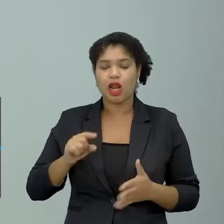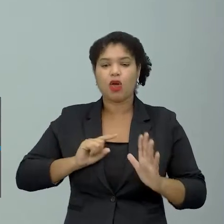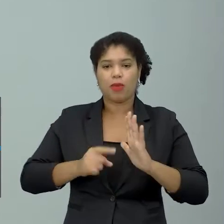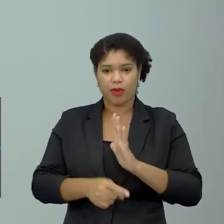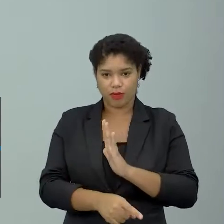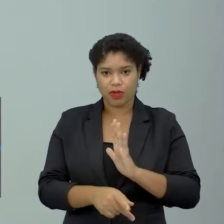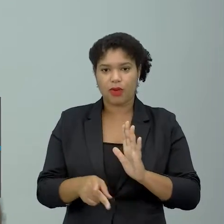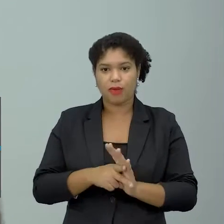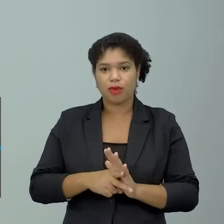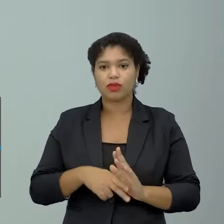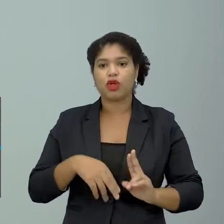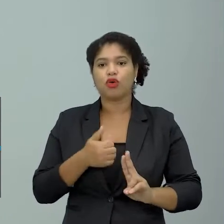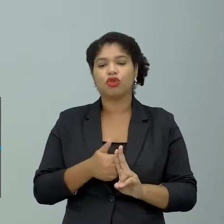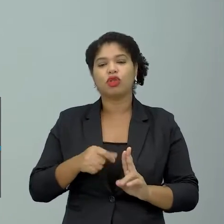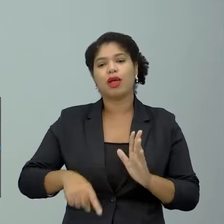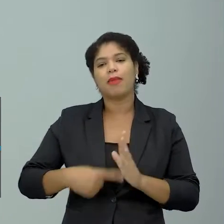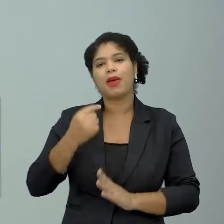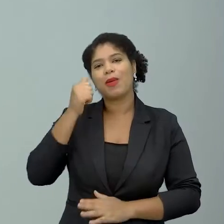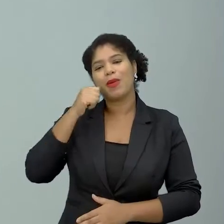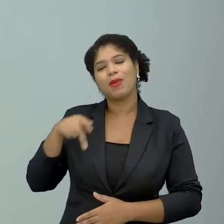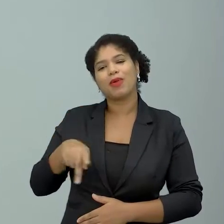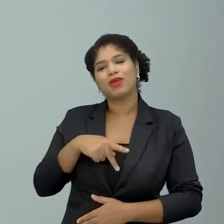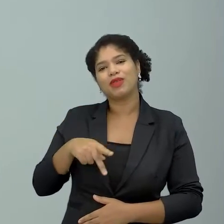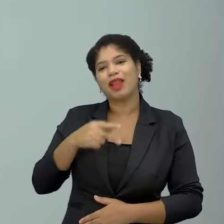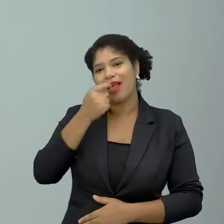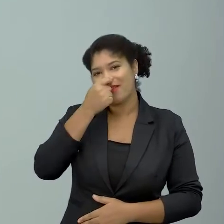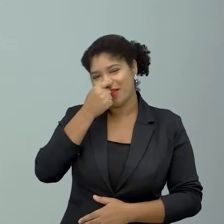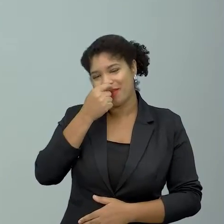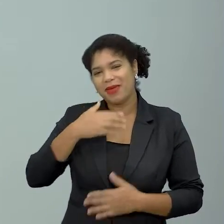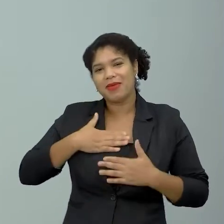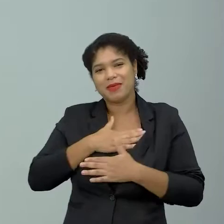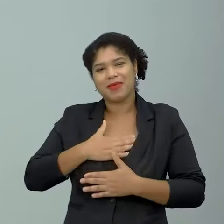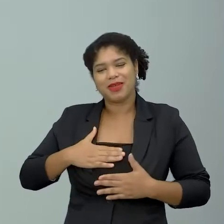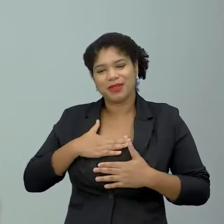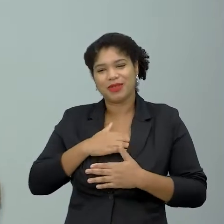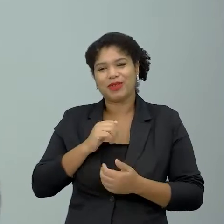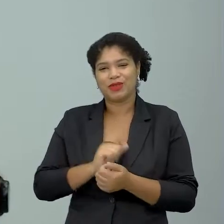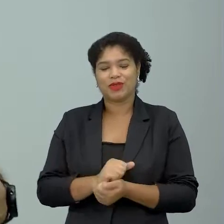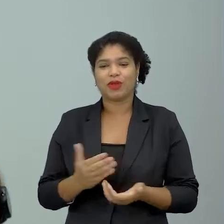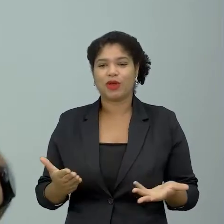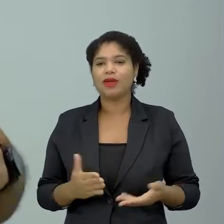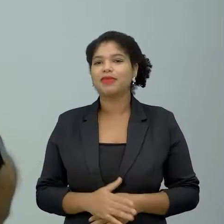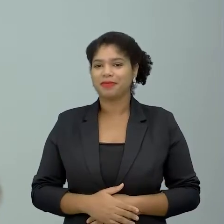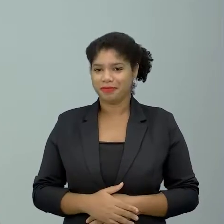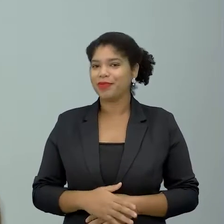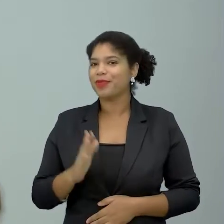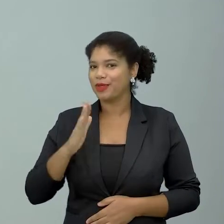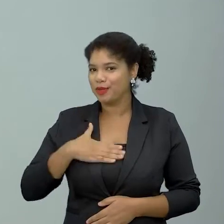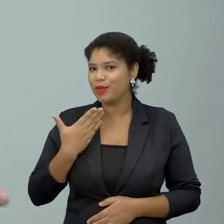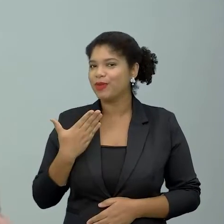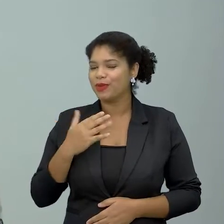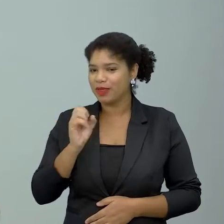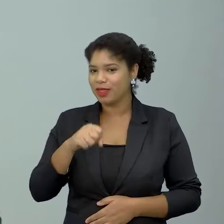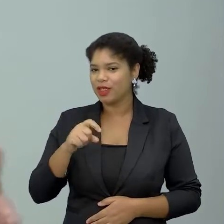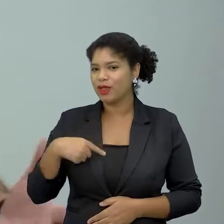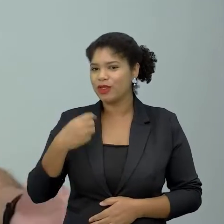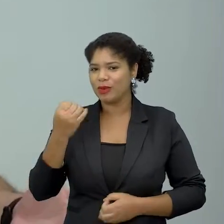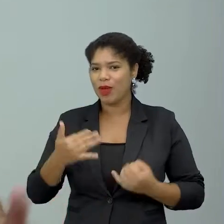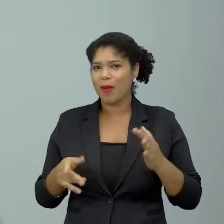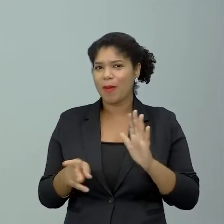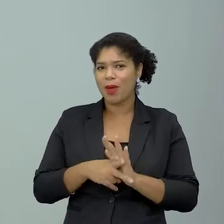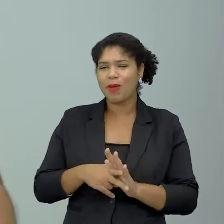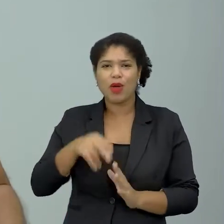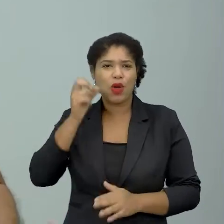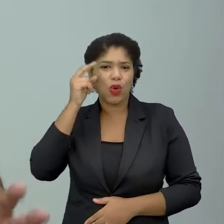aprofundamento, nesta unidade, a primeira vez convidado pela professora Fabiana. É um prazer estar aqui e surpresas acontecerão, novidades virão, conversar sobre cultura pop, que é